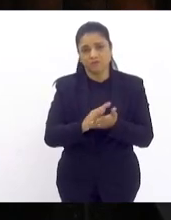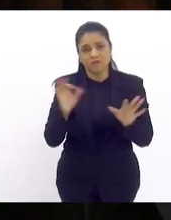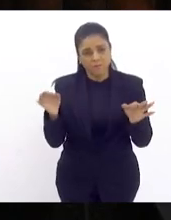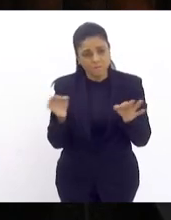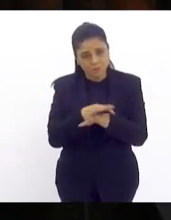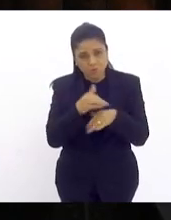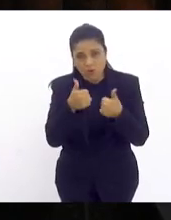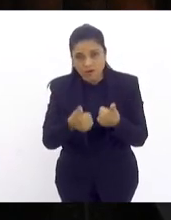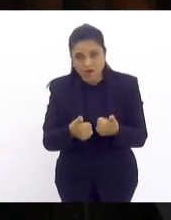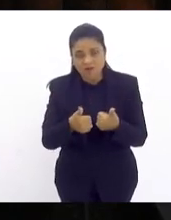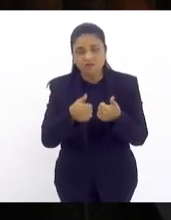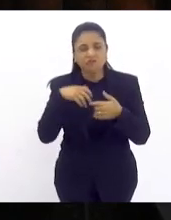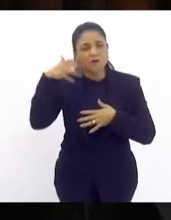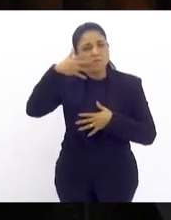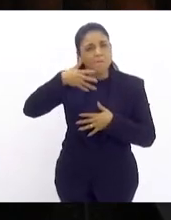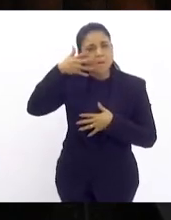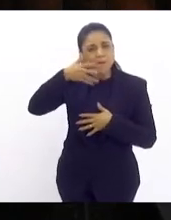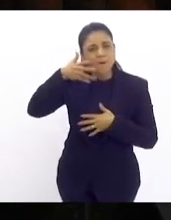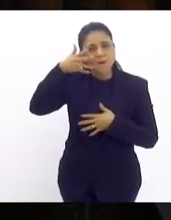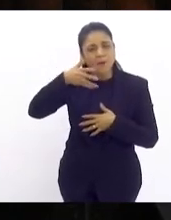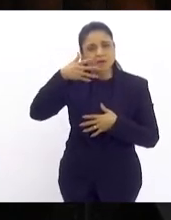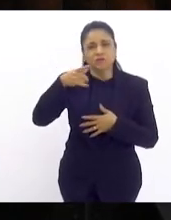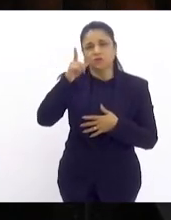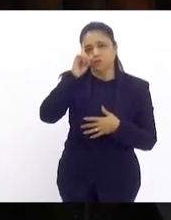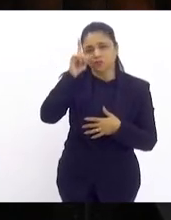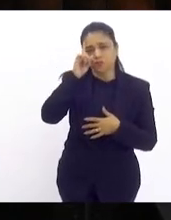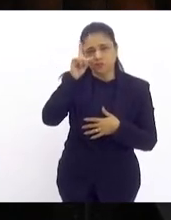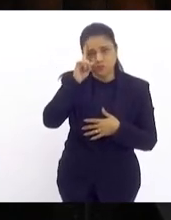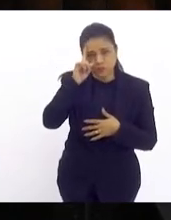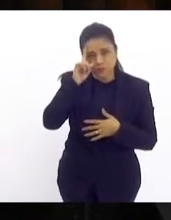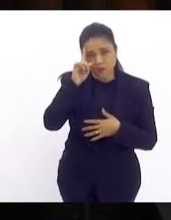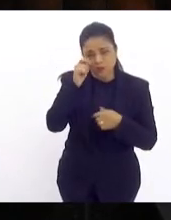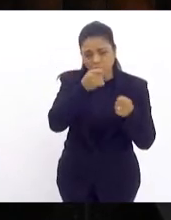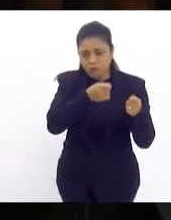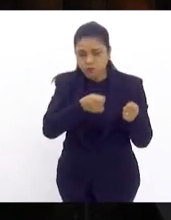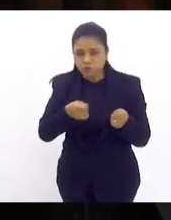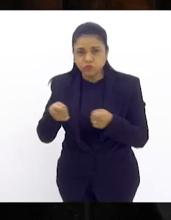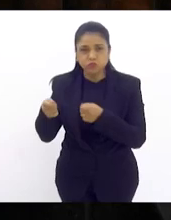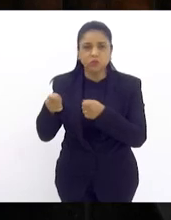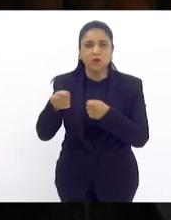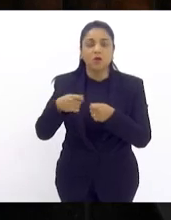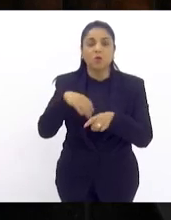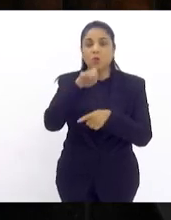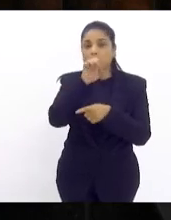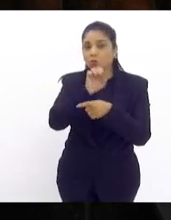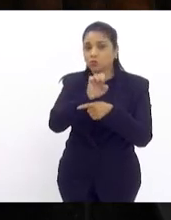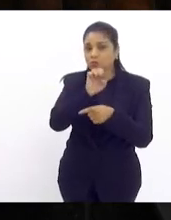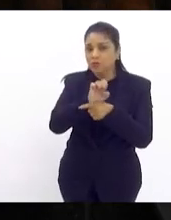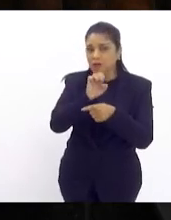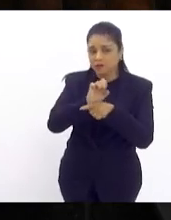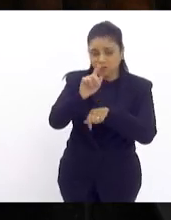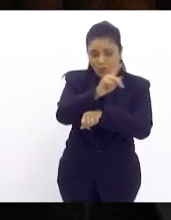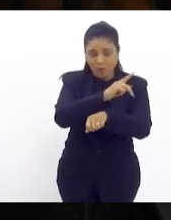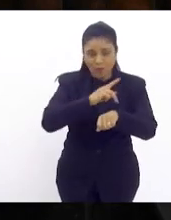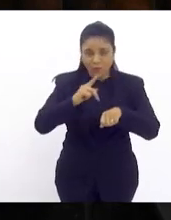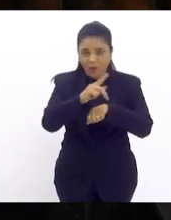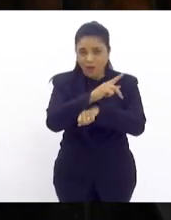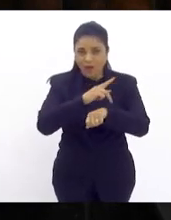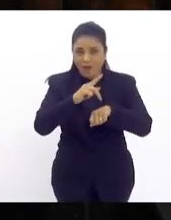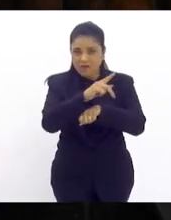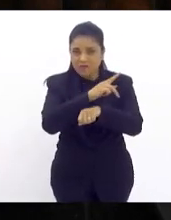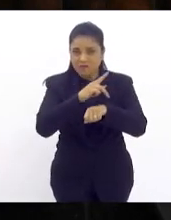eu tenho falado aqui todos os dias um estado um país para ser